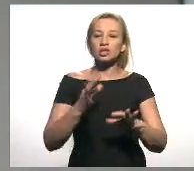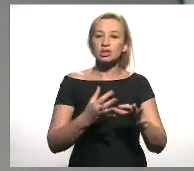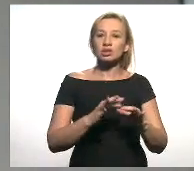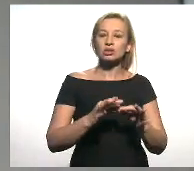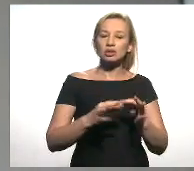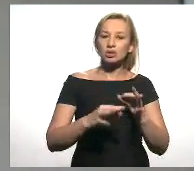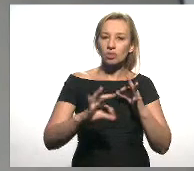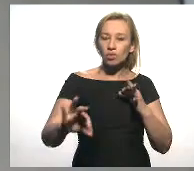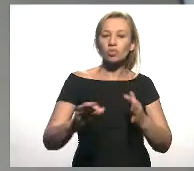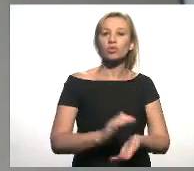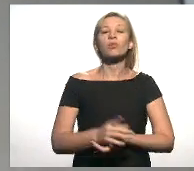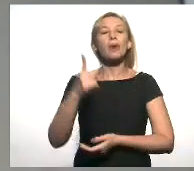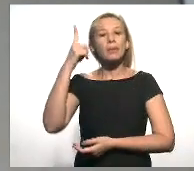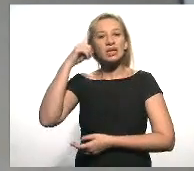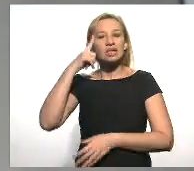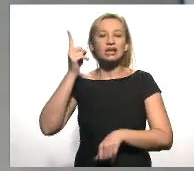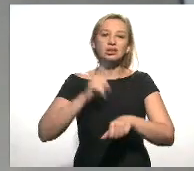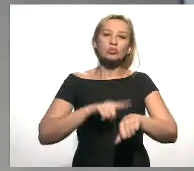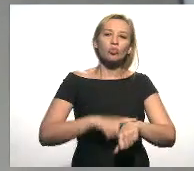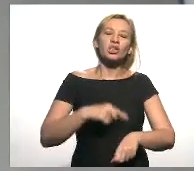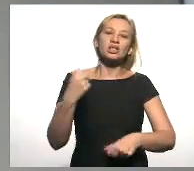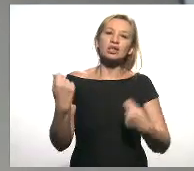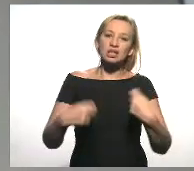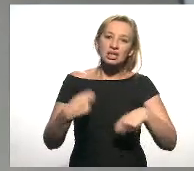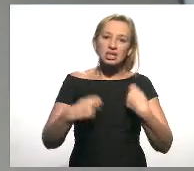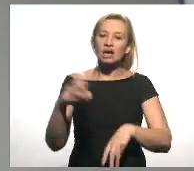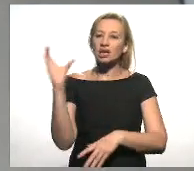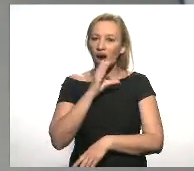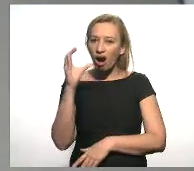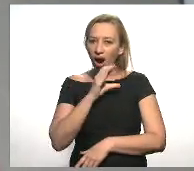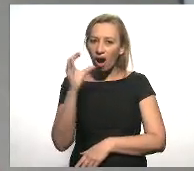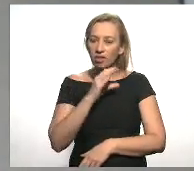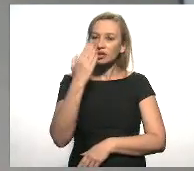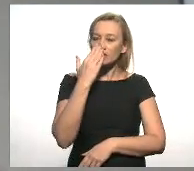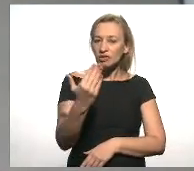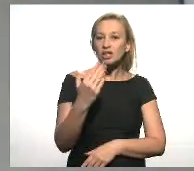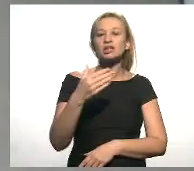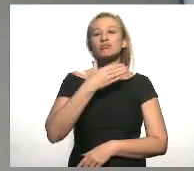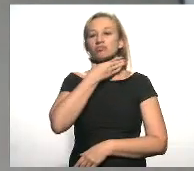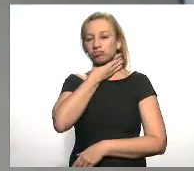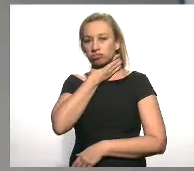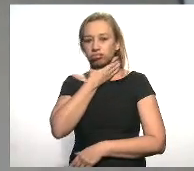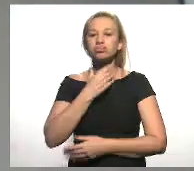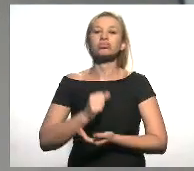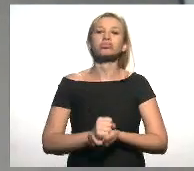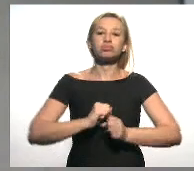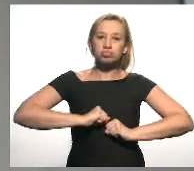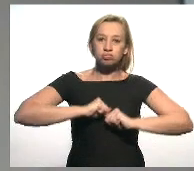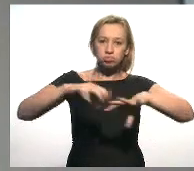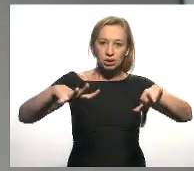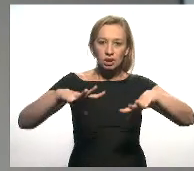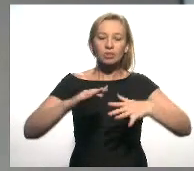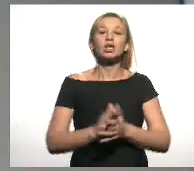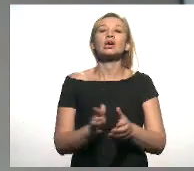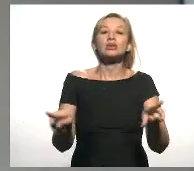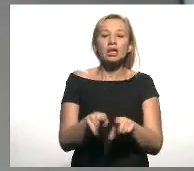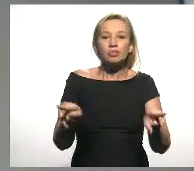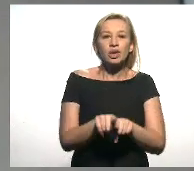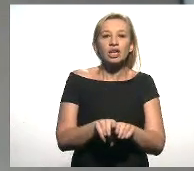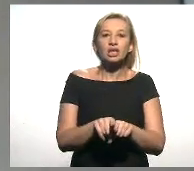para pensar, nesse momento, as necessidades emergenciais de enfrentamento a essa crise provocada pela pandemia, mas também, no